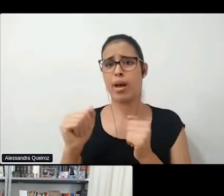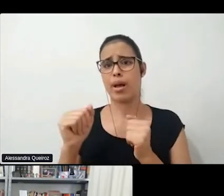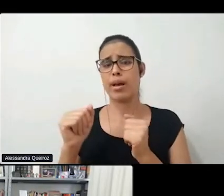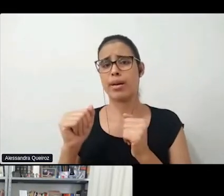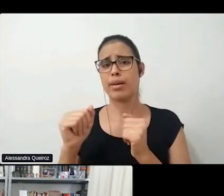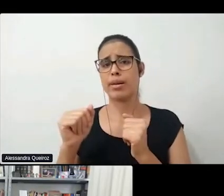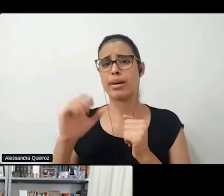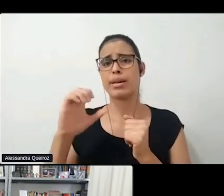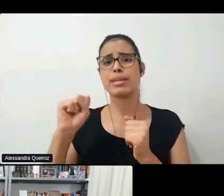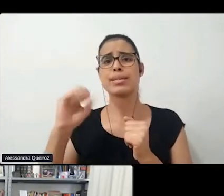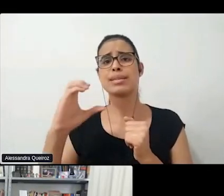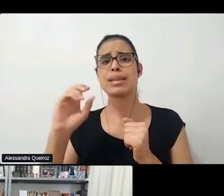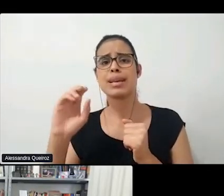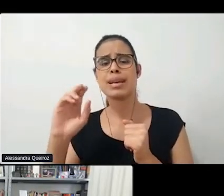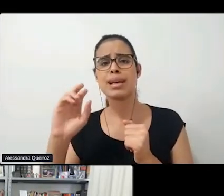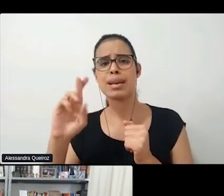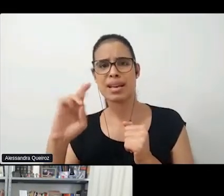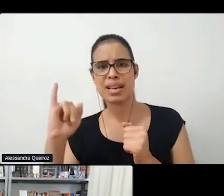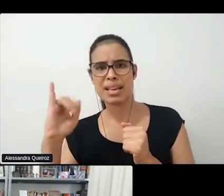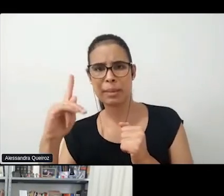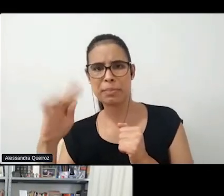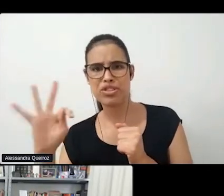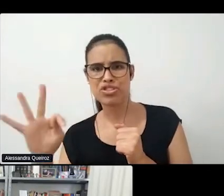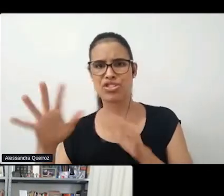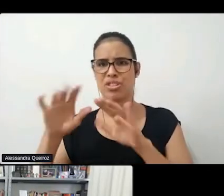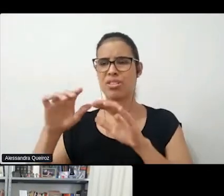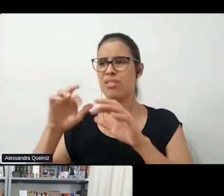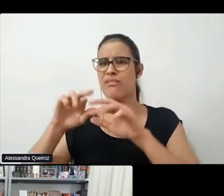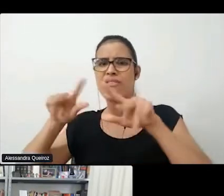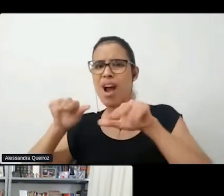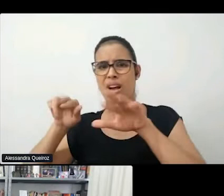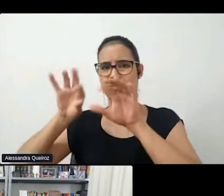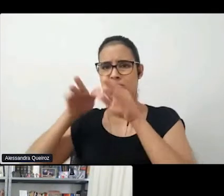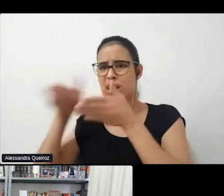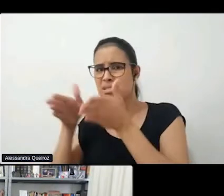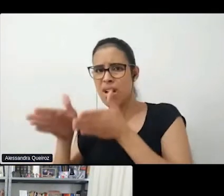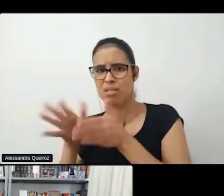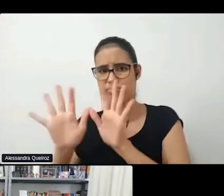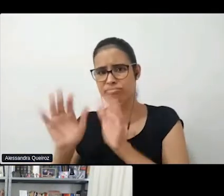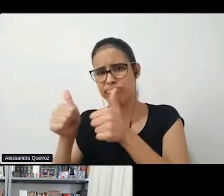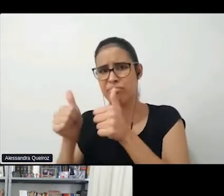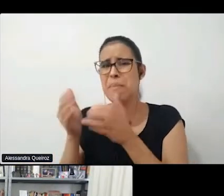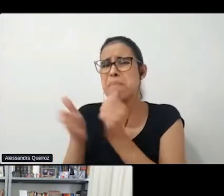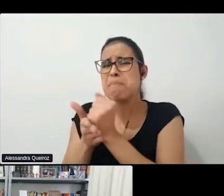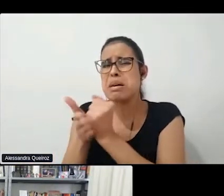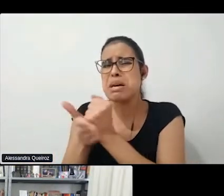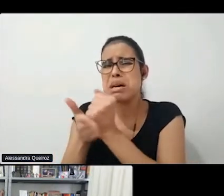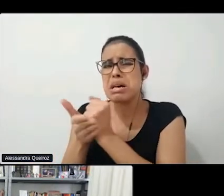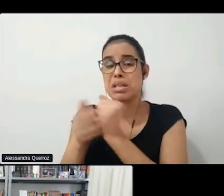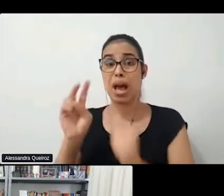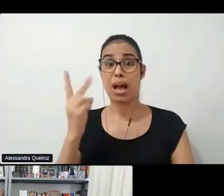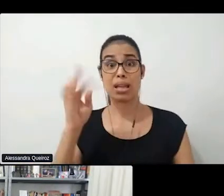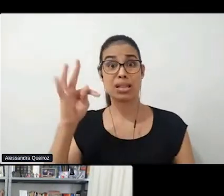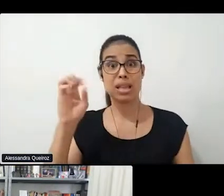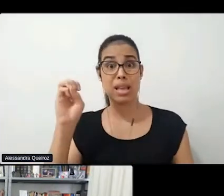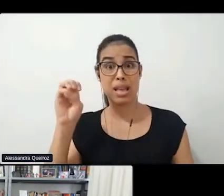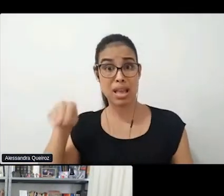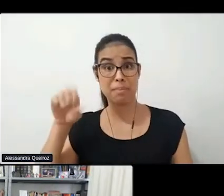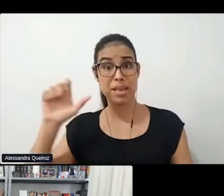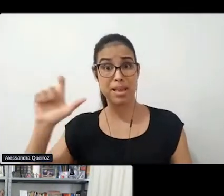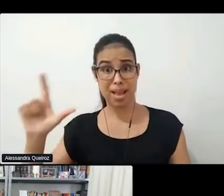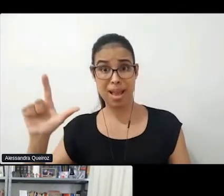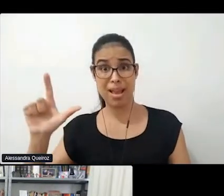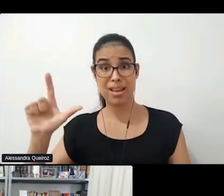para mobile, e acaba deixando o nosso querido velho amigo HTML de lado. E ele,